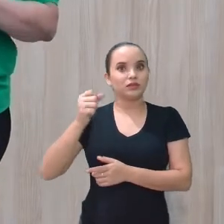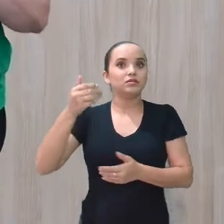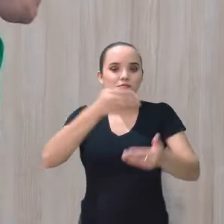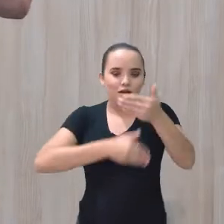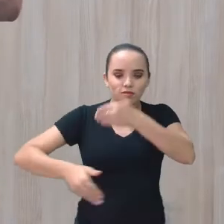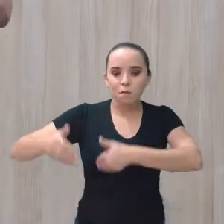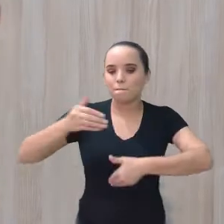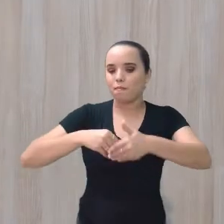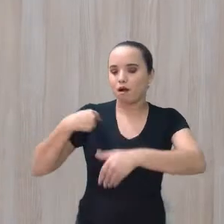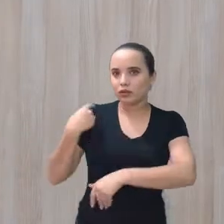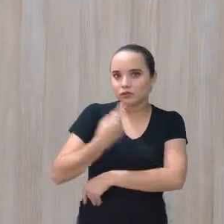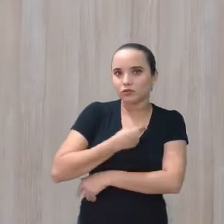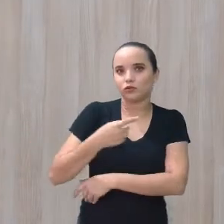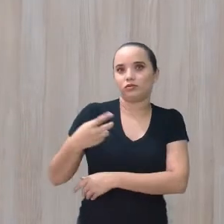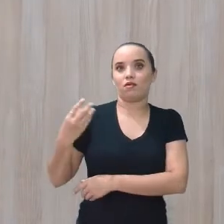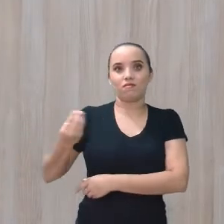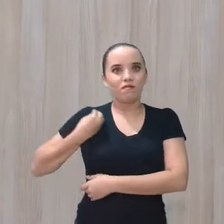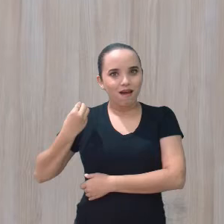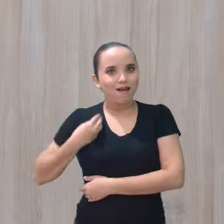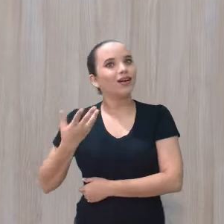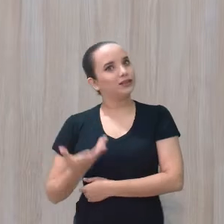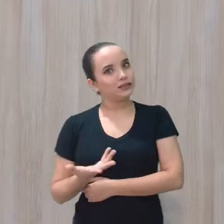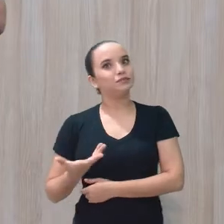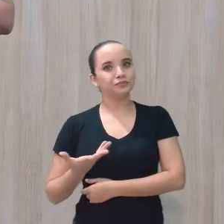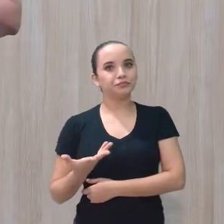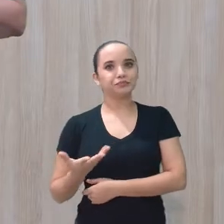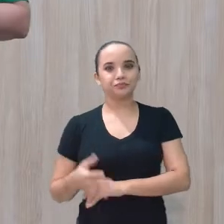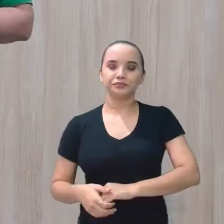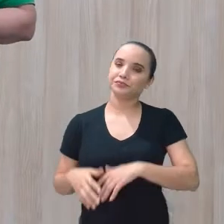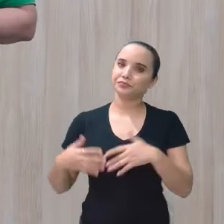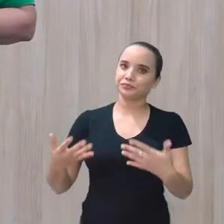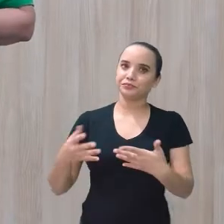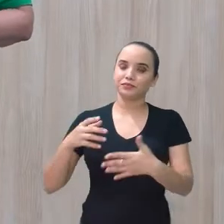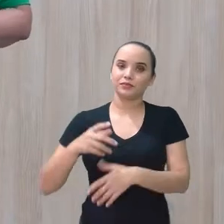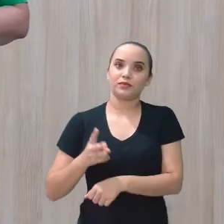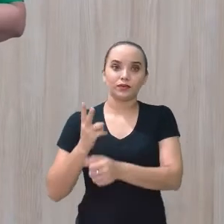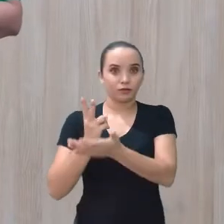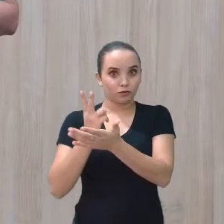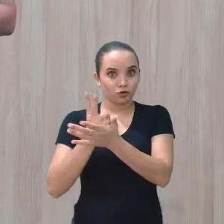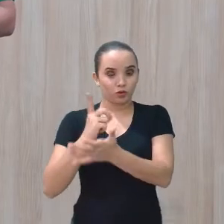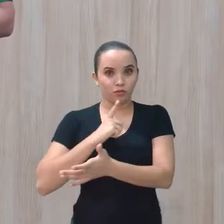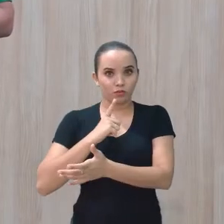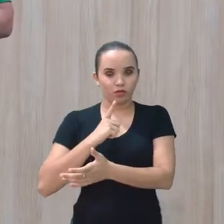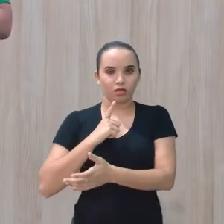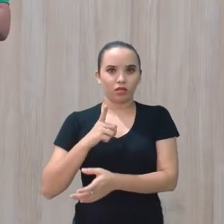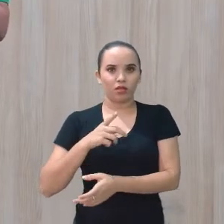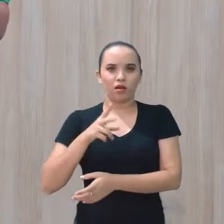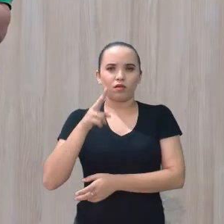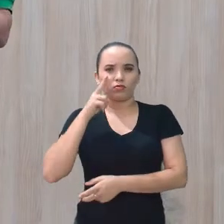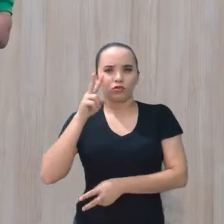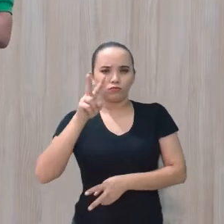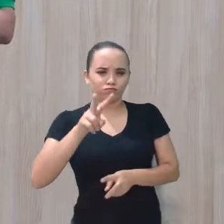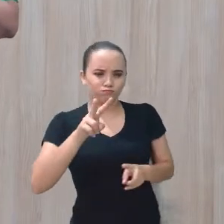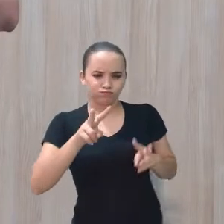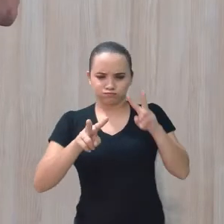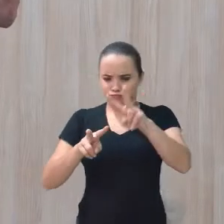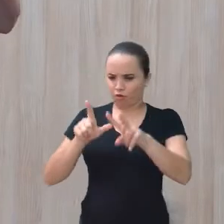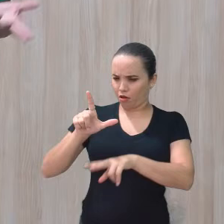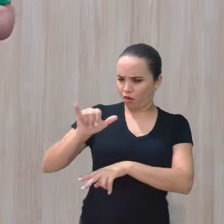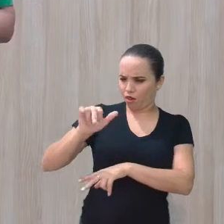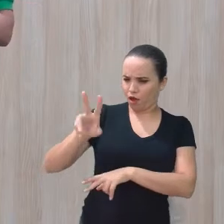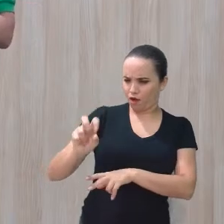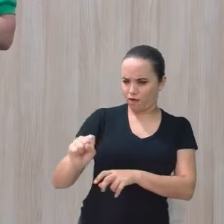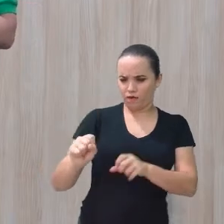nosso vocabulário, não é? Então, o tempo todo estávamos ouvindo alguém comentando sobre a live